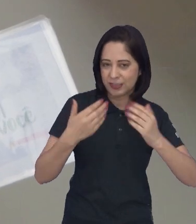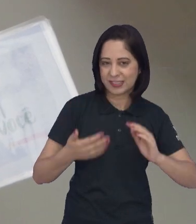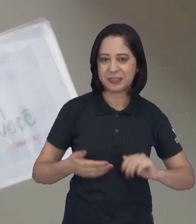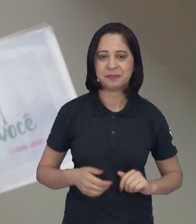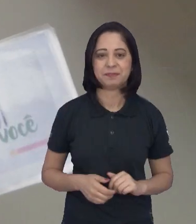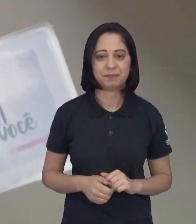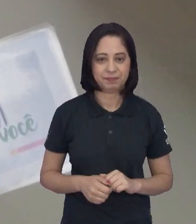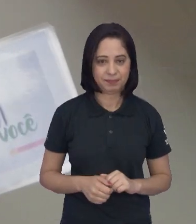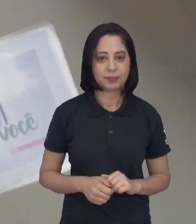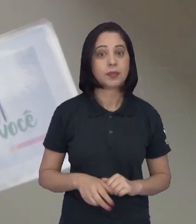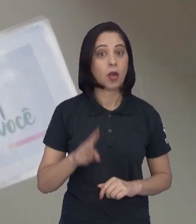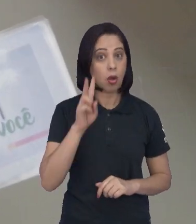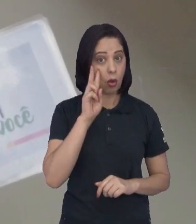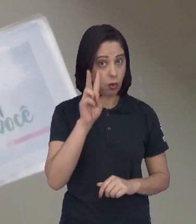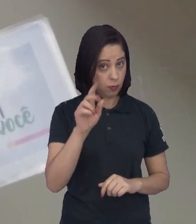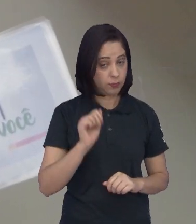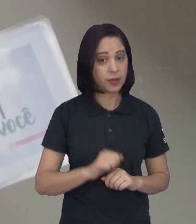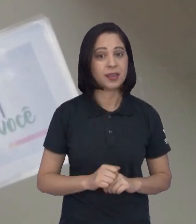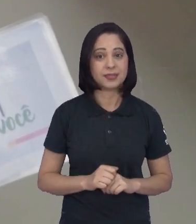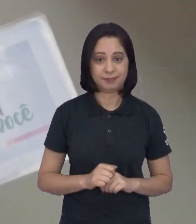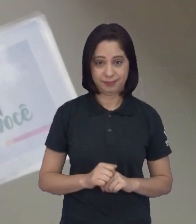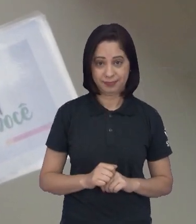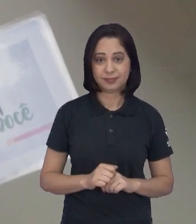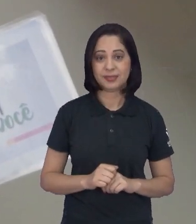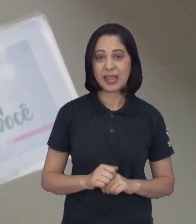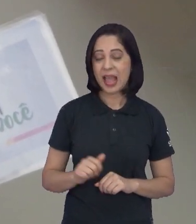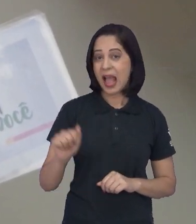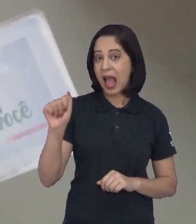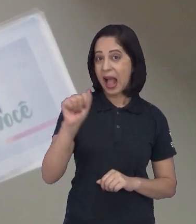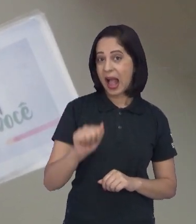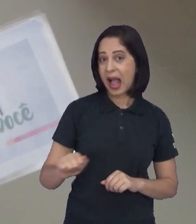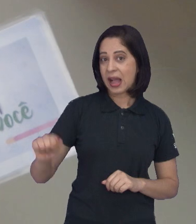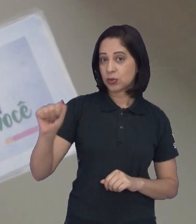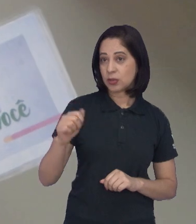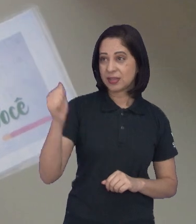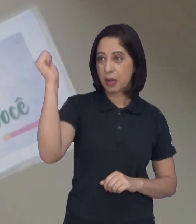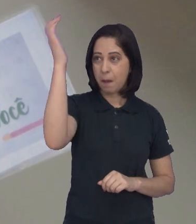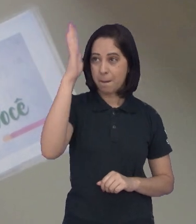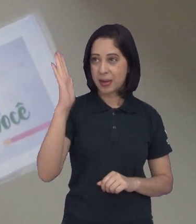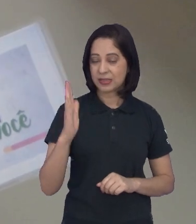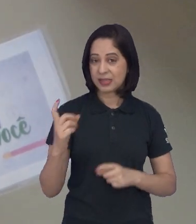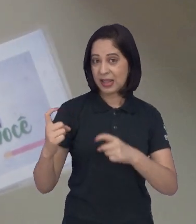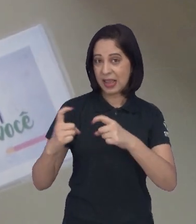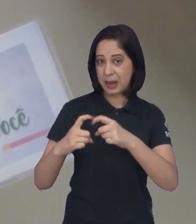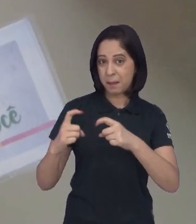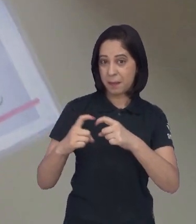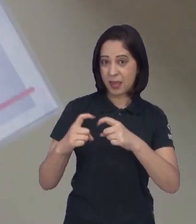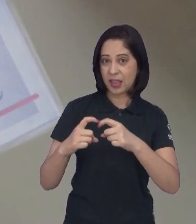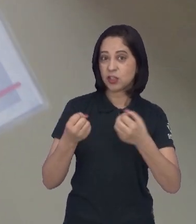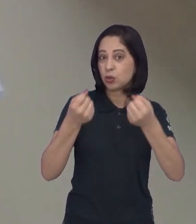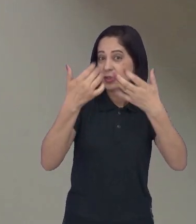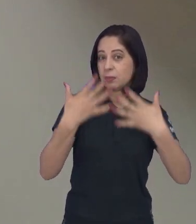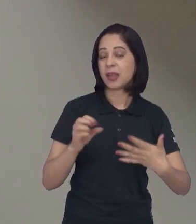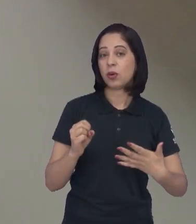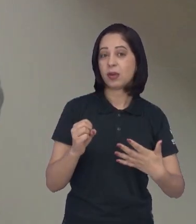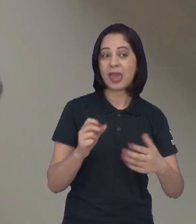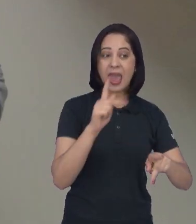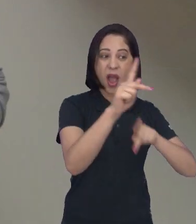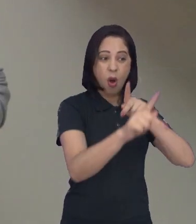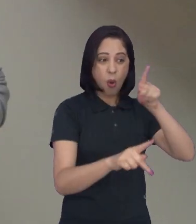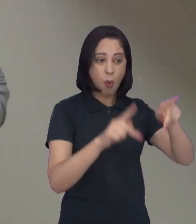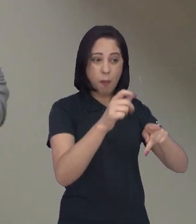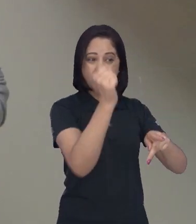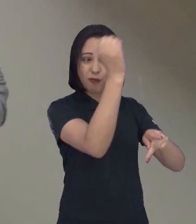hoje olha só gente segundo a Sociedade Brasileira de clínica médica 30% da população